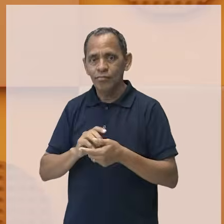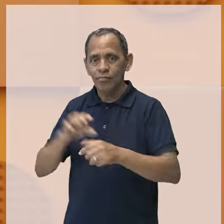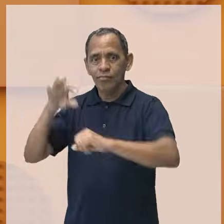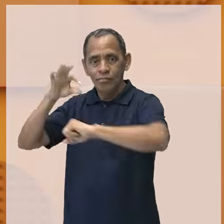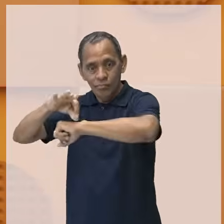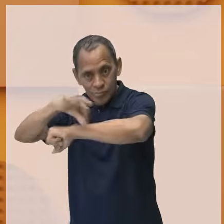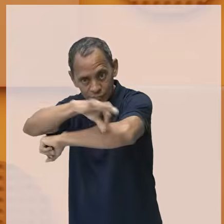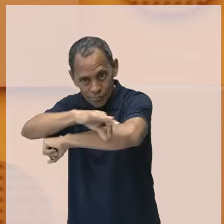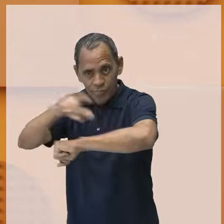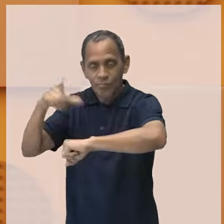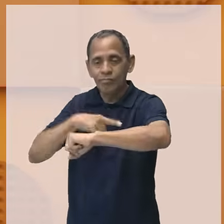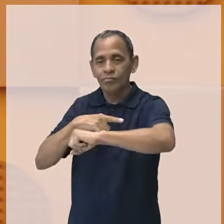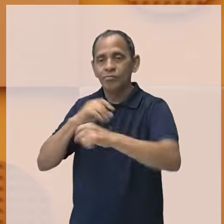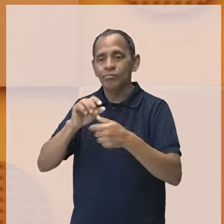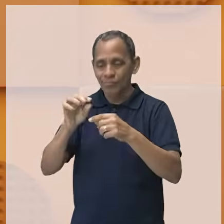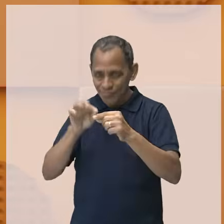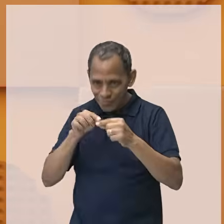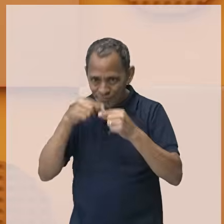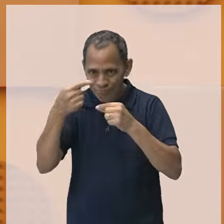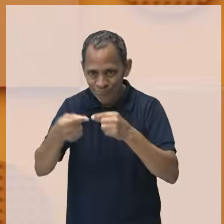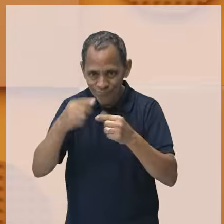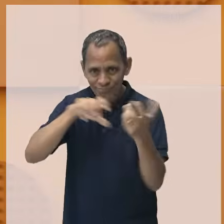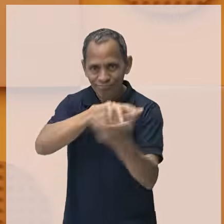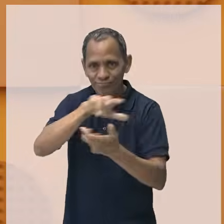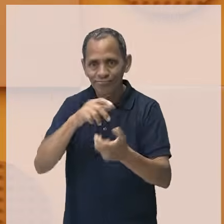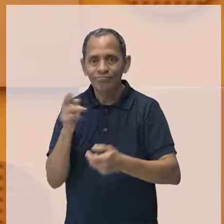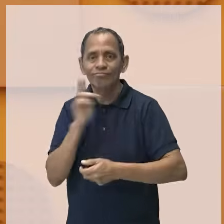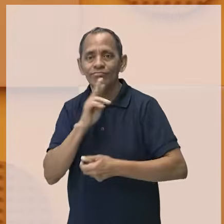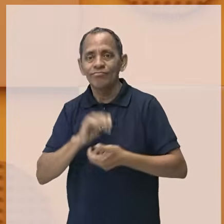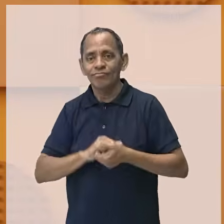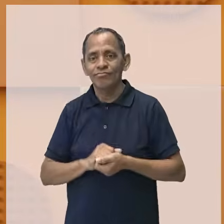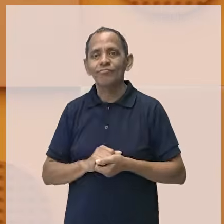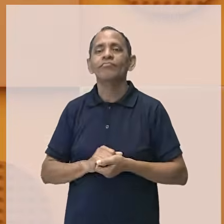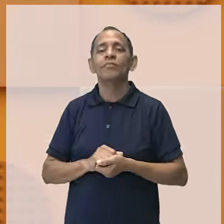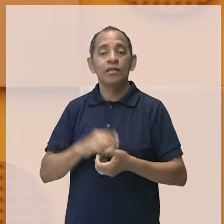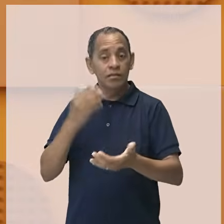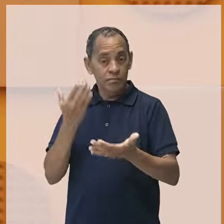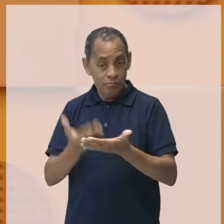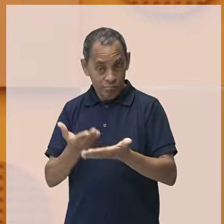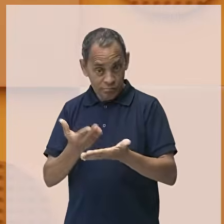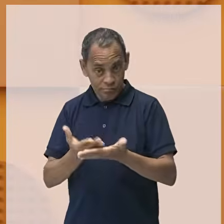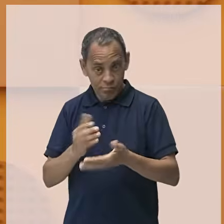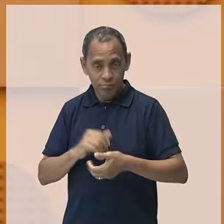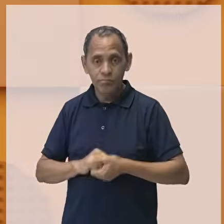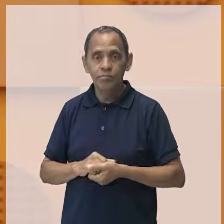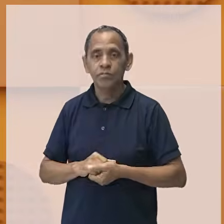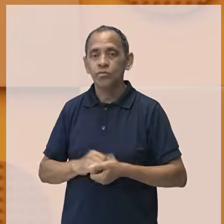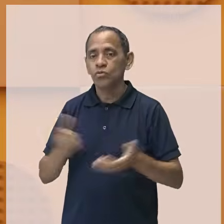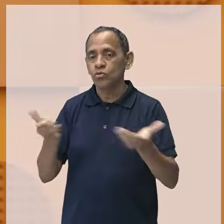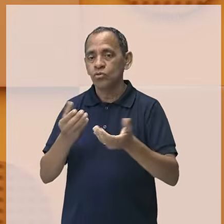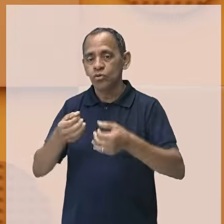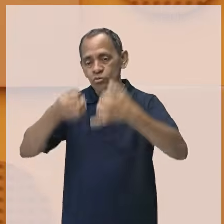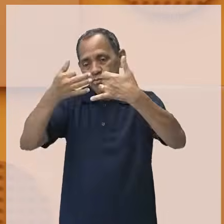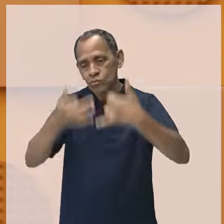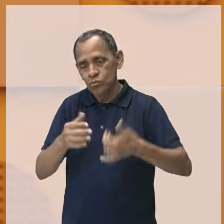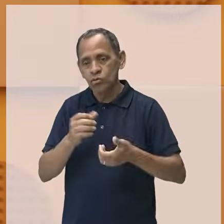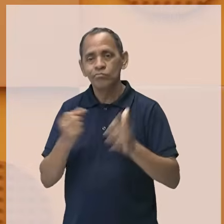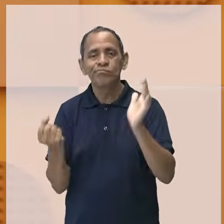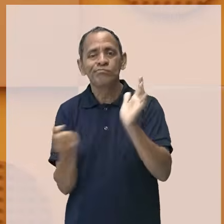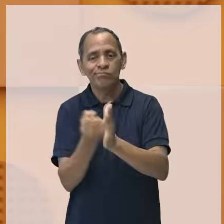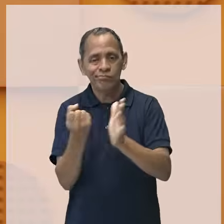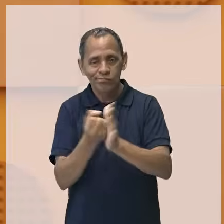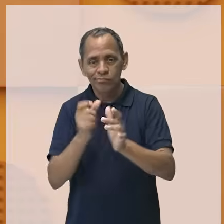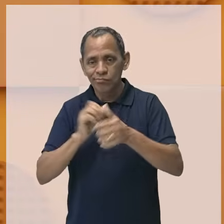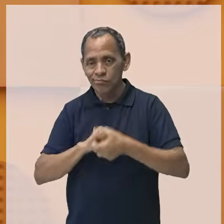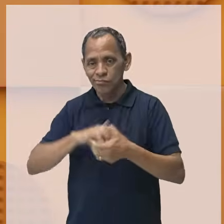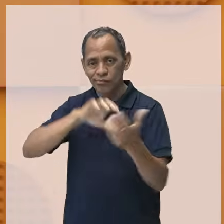que existiu pós-revolução russa. Então, queridos, esta aula falou a vocês sobre os impactos